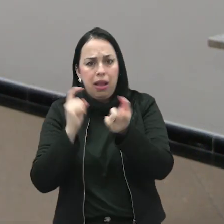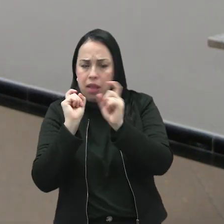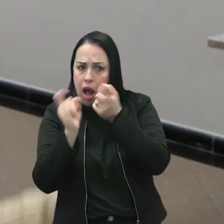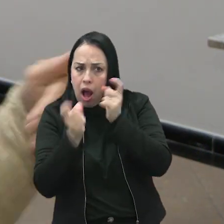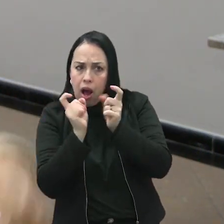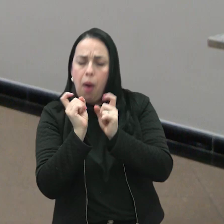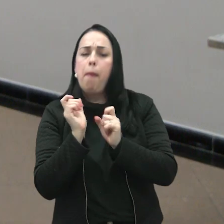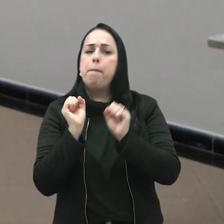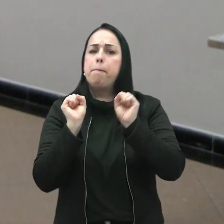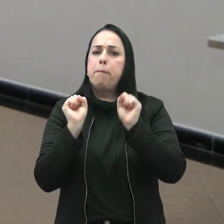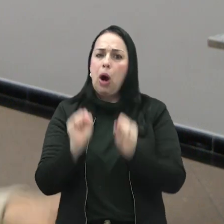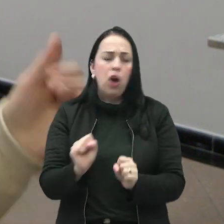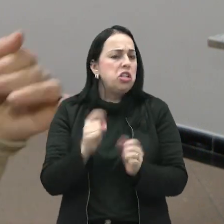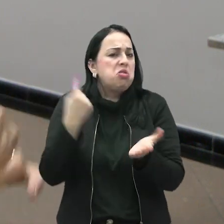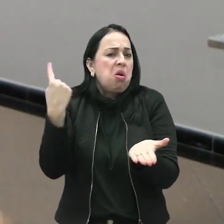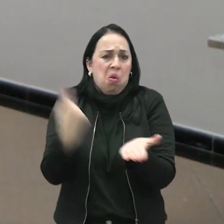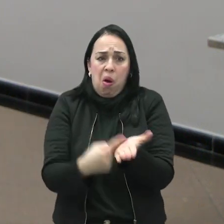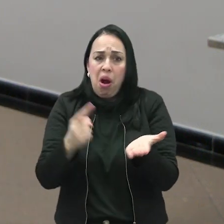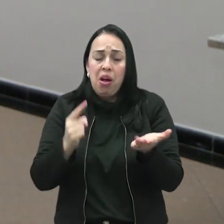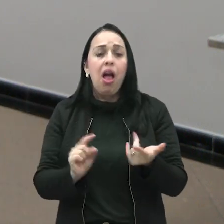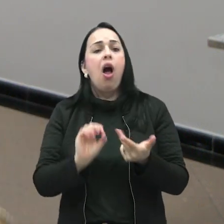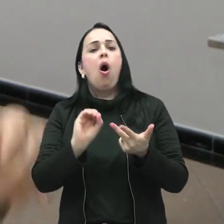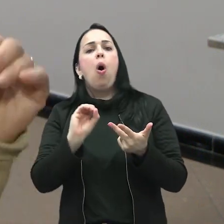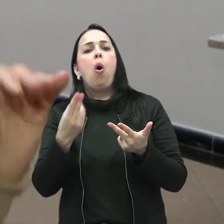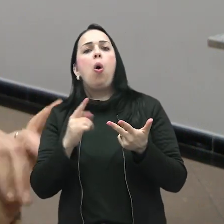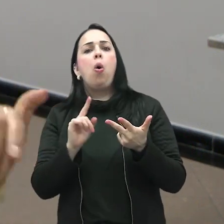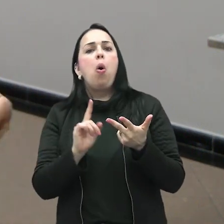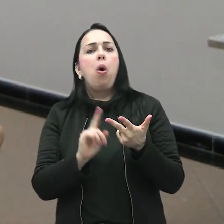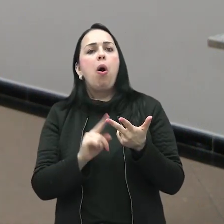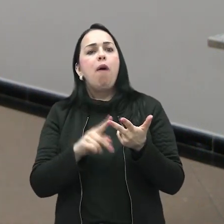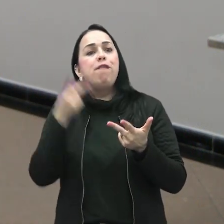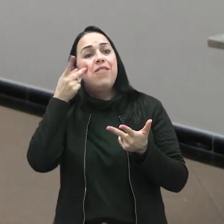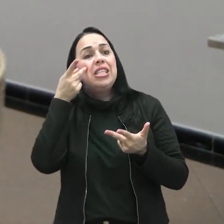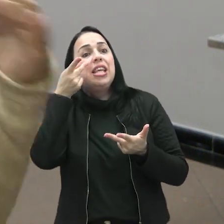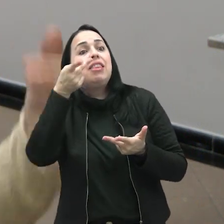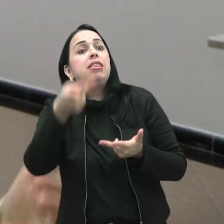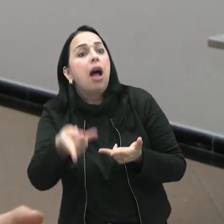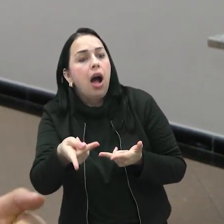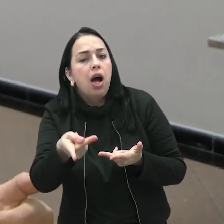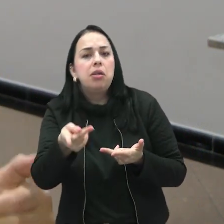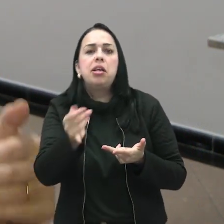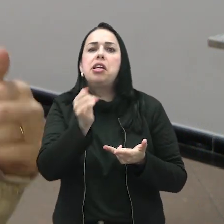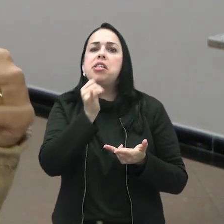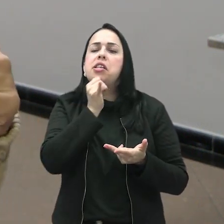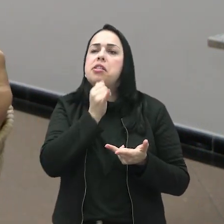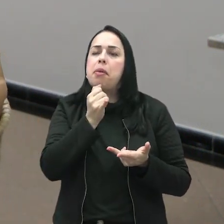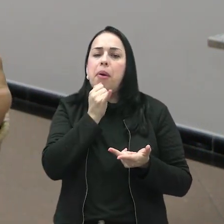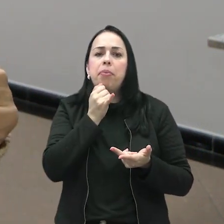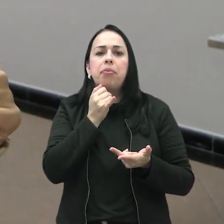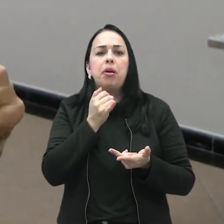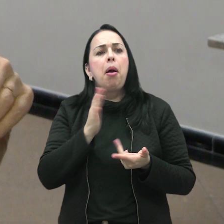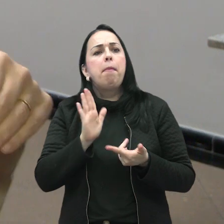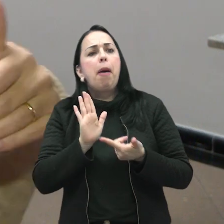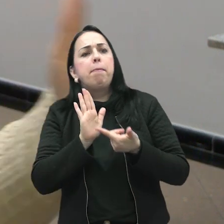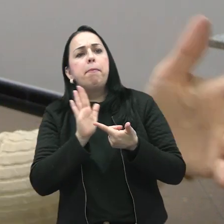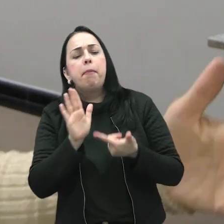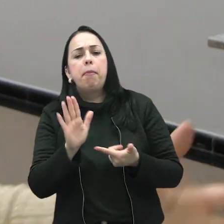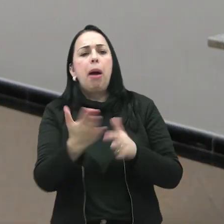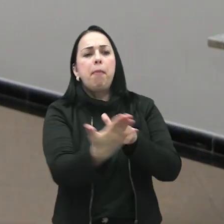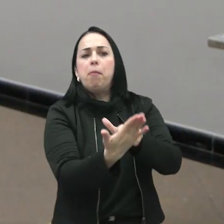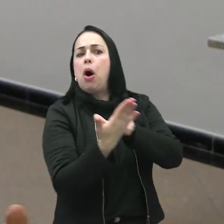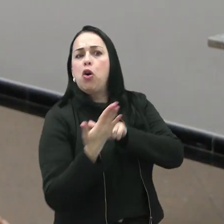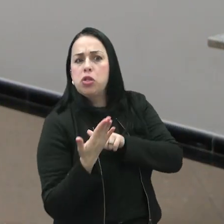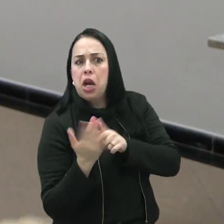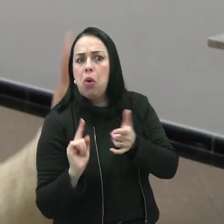uma reunião comigo aqui no gabinete, é só agendar, ou eles querem que eu faça alguma visita, no caso, para apresentar